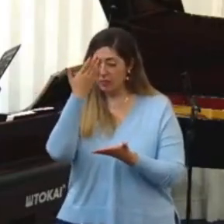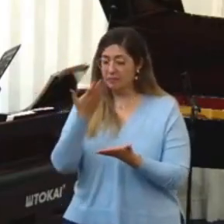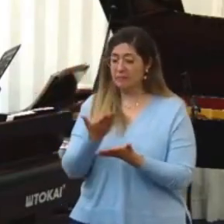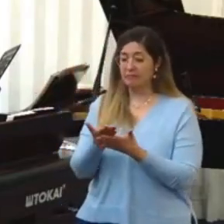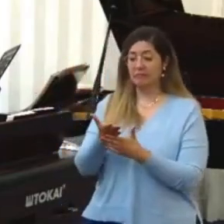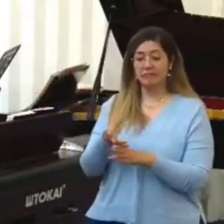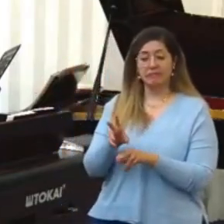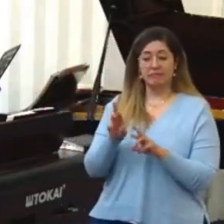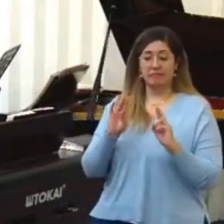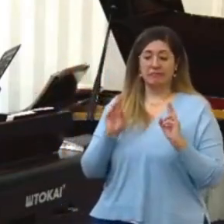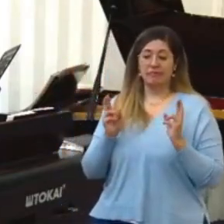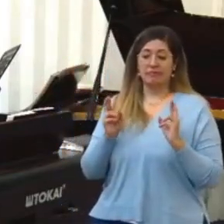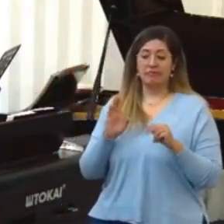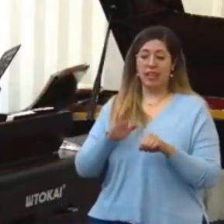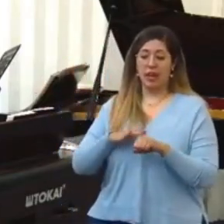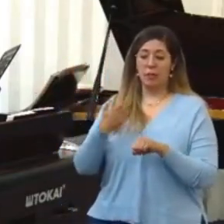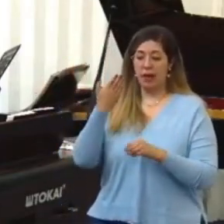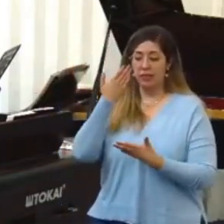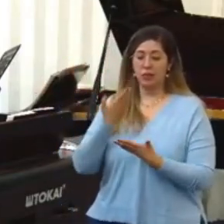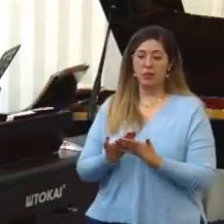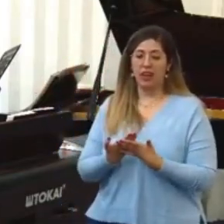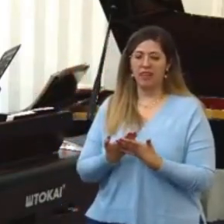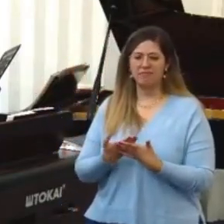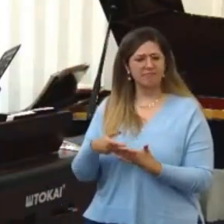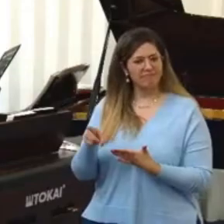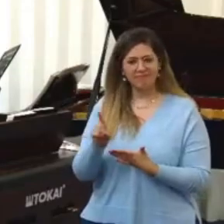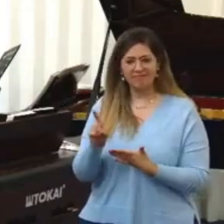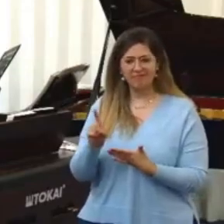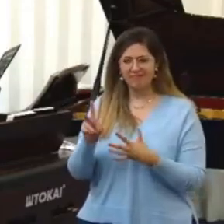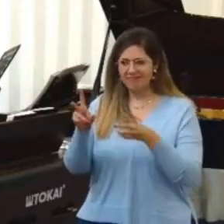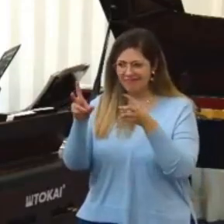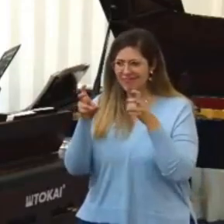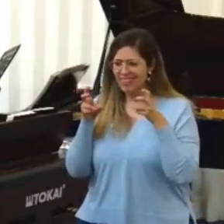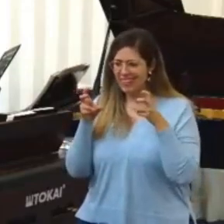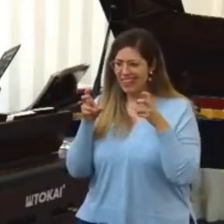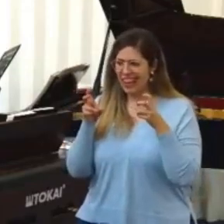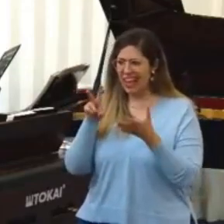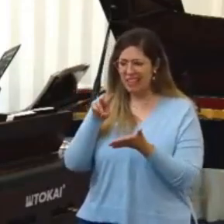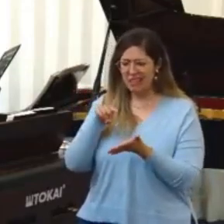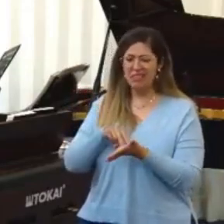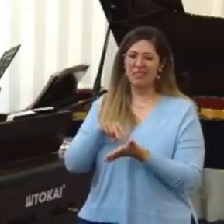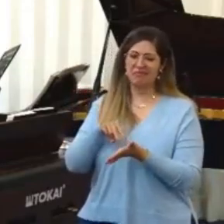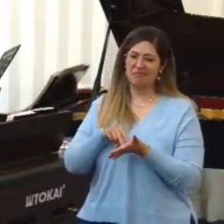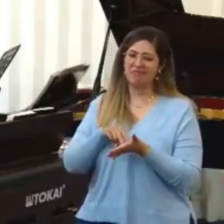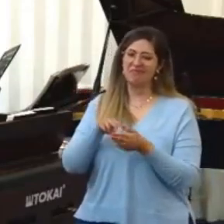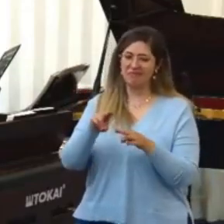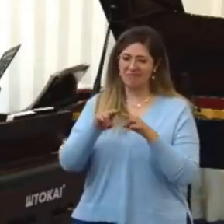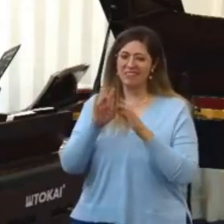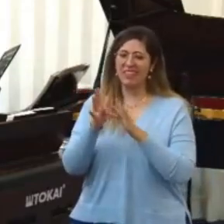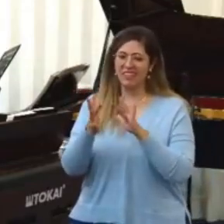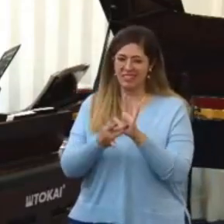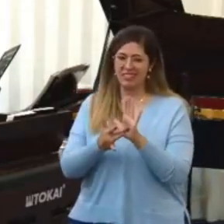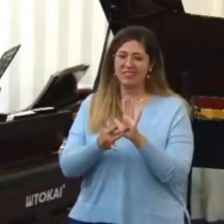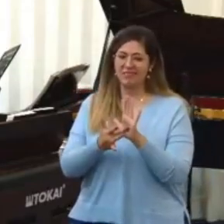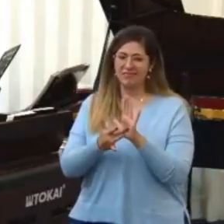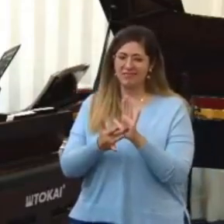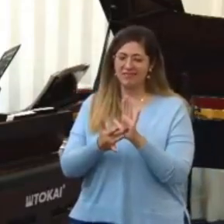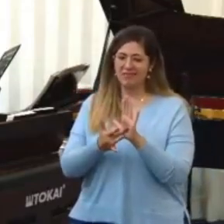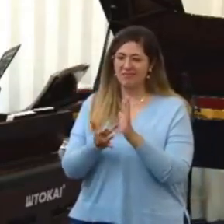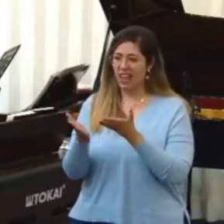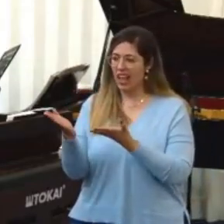pouco aí, precisa esperar mais. Eles não serão nem esses jovens. Eles não